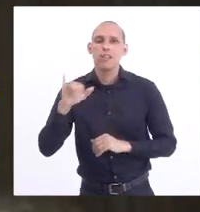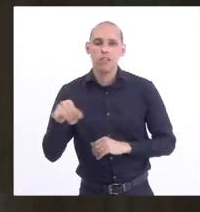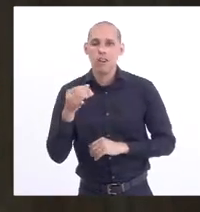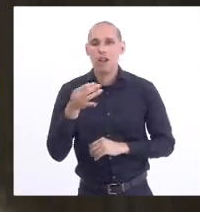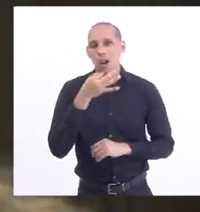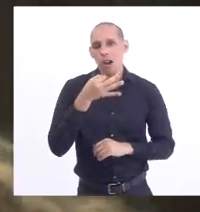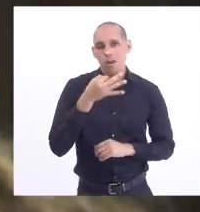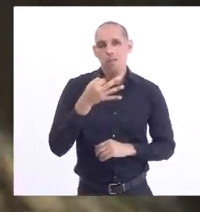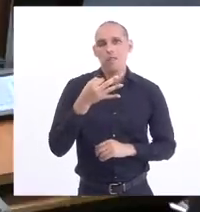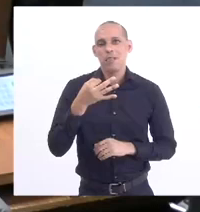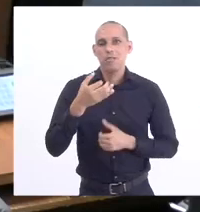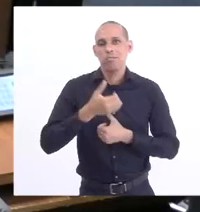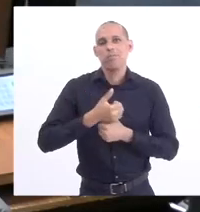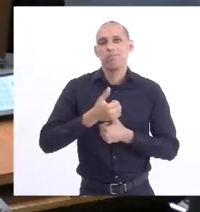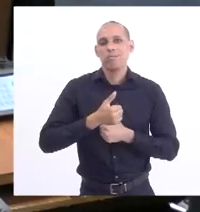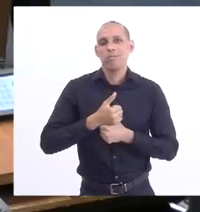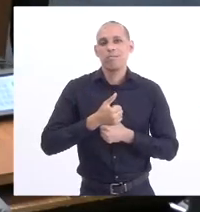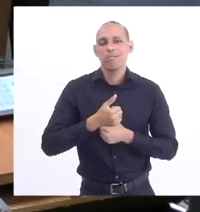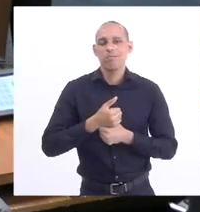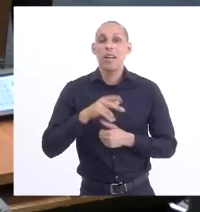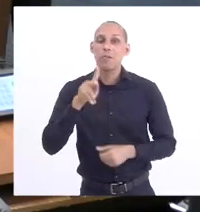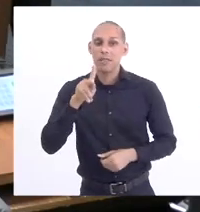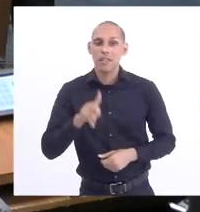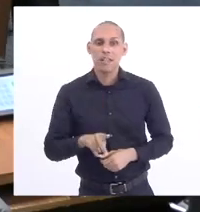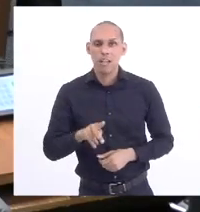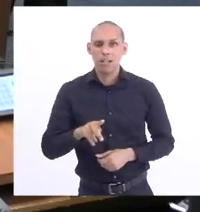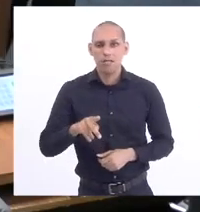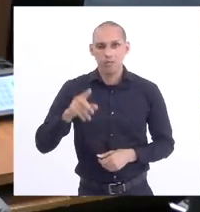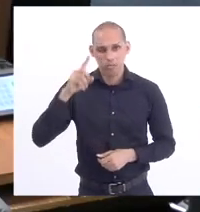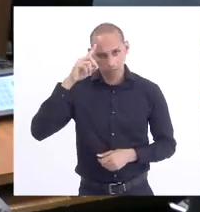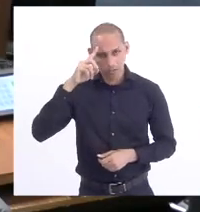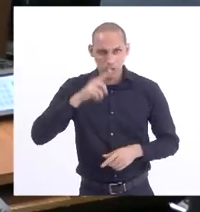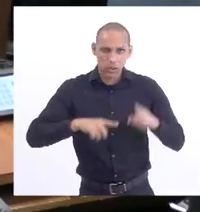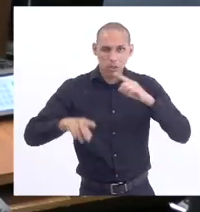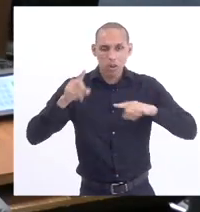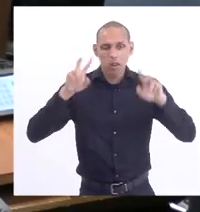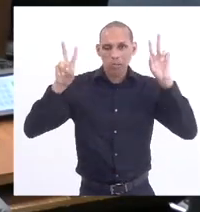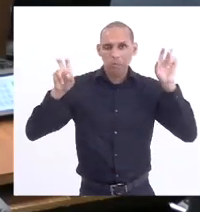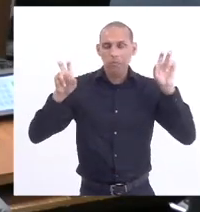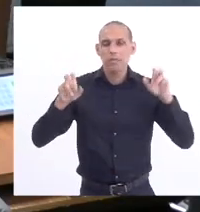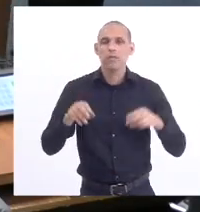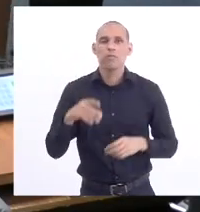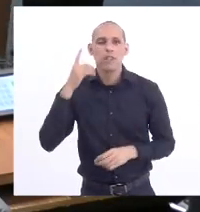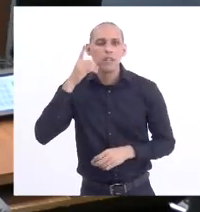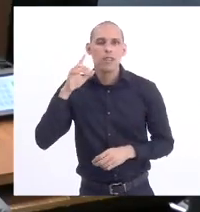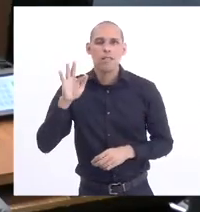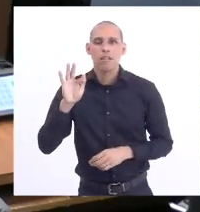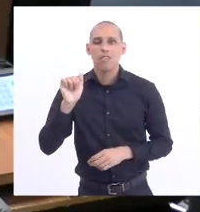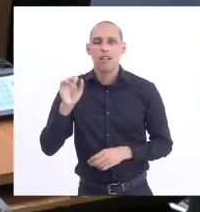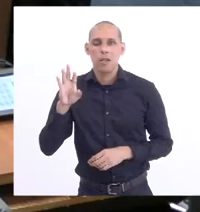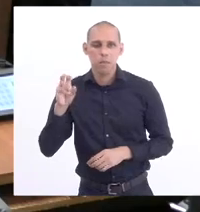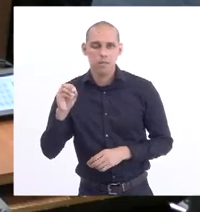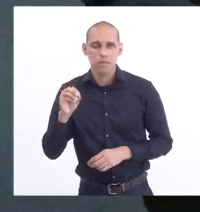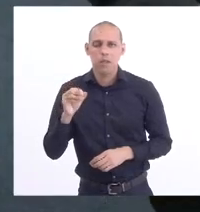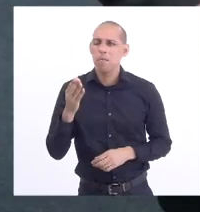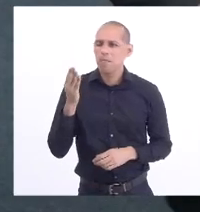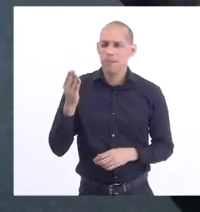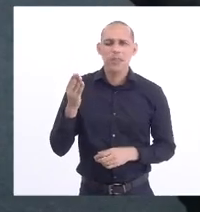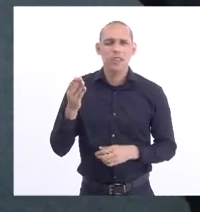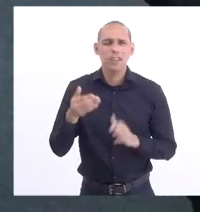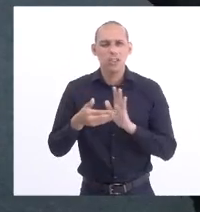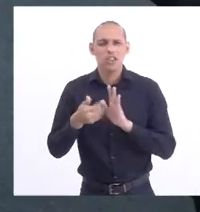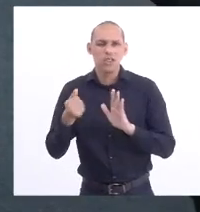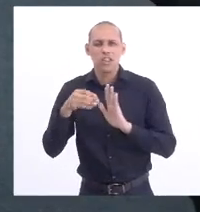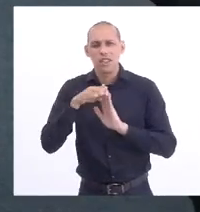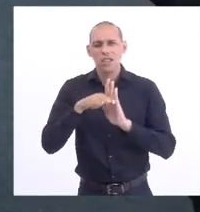substitutivo. Presidente, questão de ordem. Questão de ordem, deputado Flávio. É sobre esse ponto, sobre a retirada de pauta do deputado Samuel